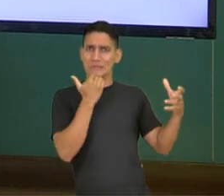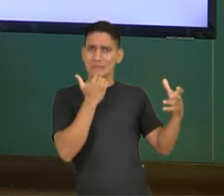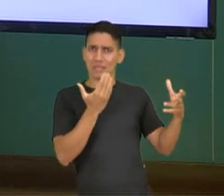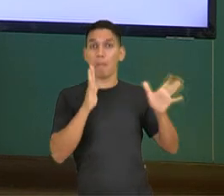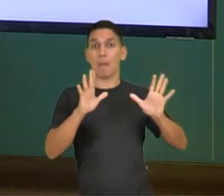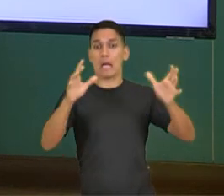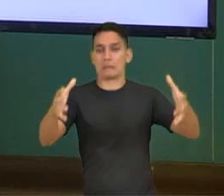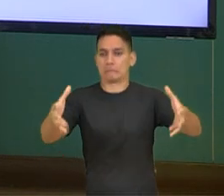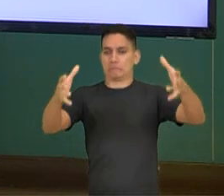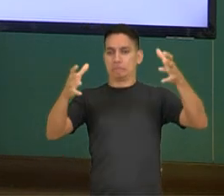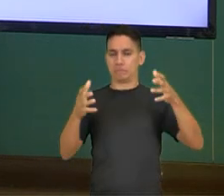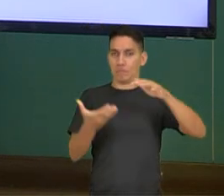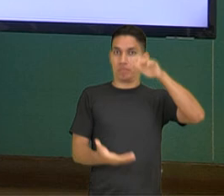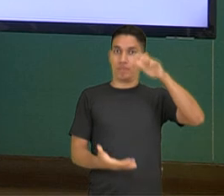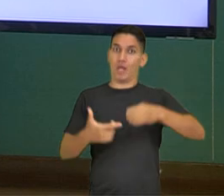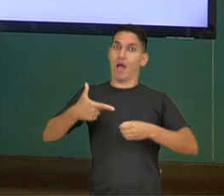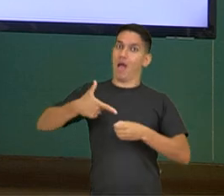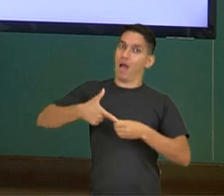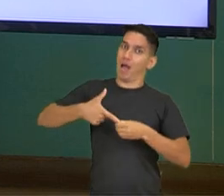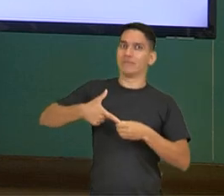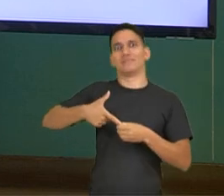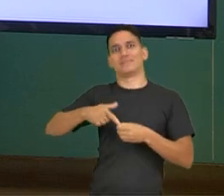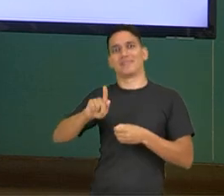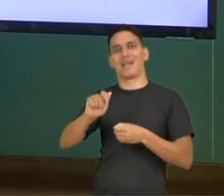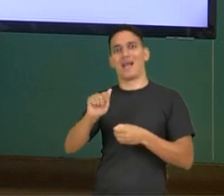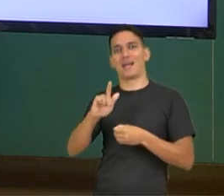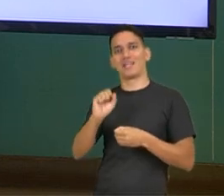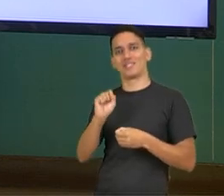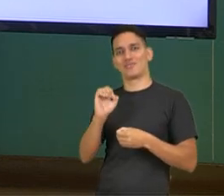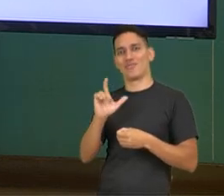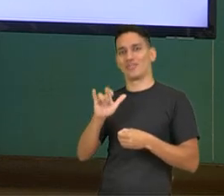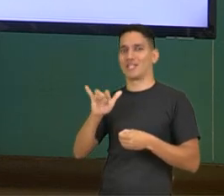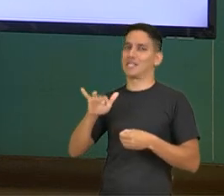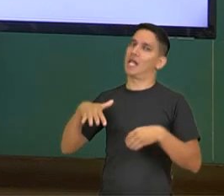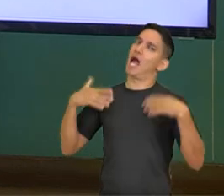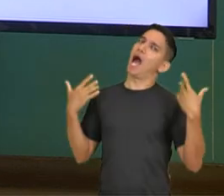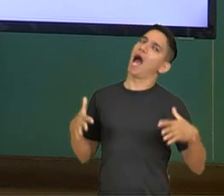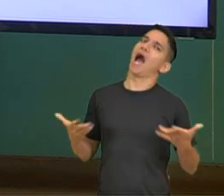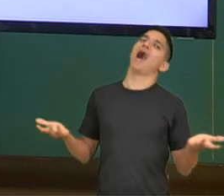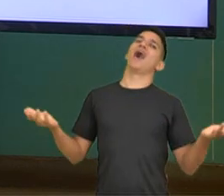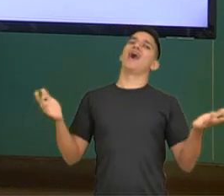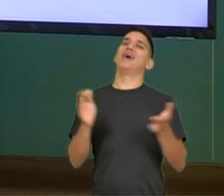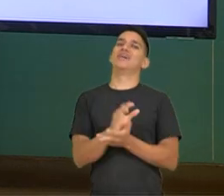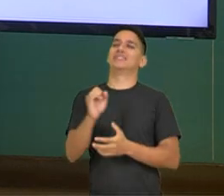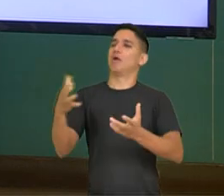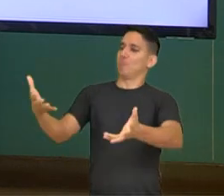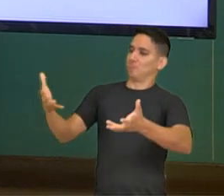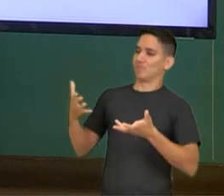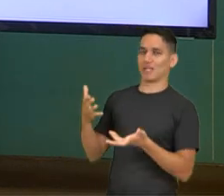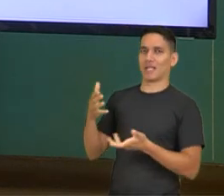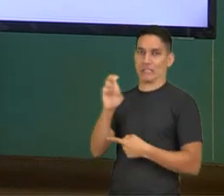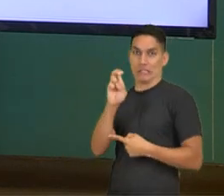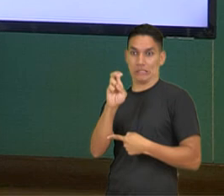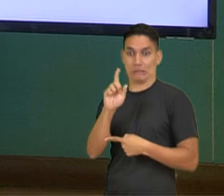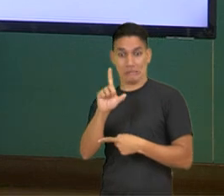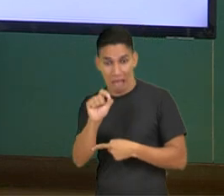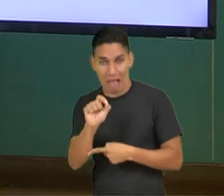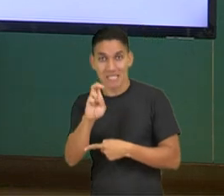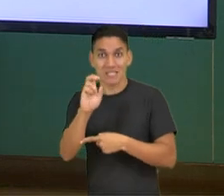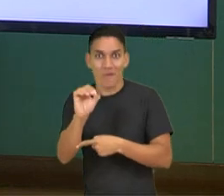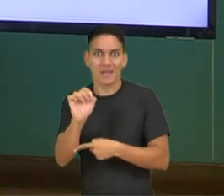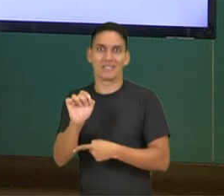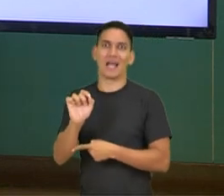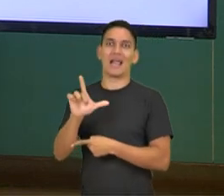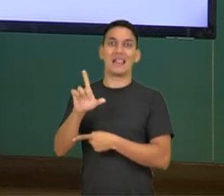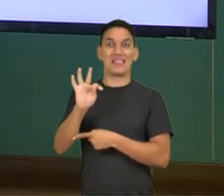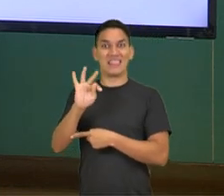oferecer um barril de gasolina, se alguém lhe oferecer 5, 10, 50 litros de gasolina, você é